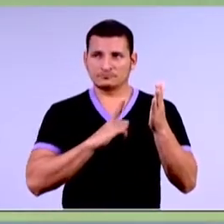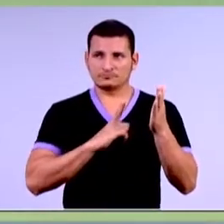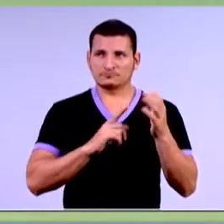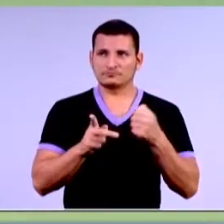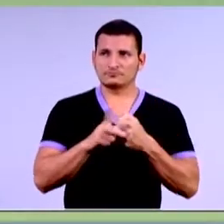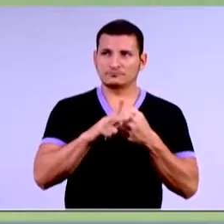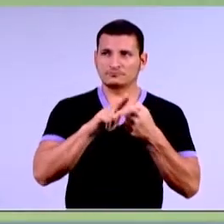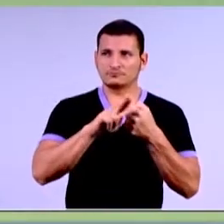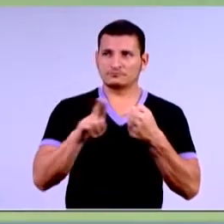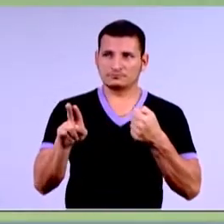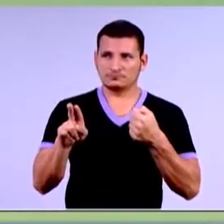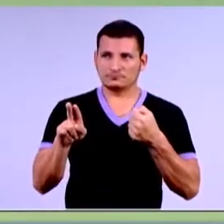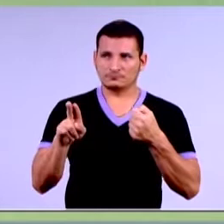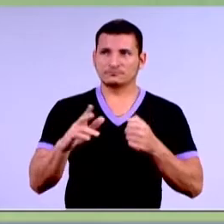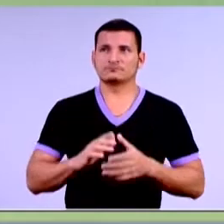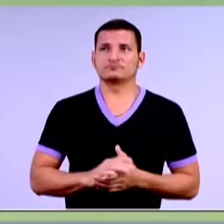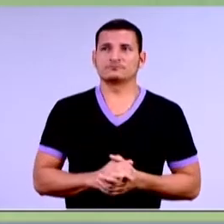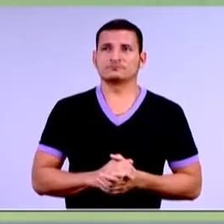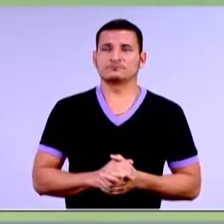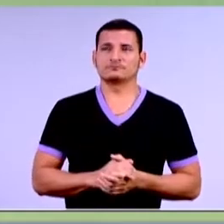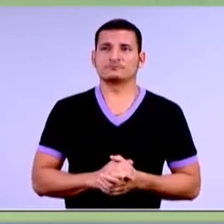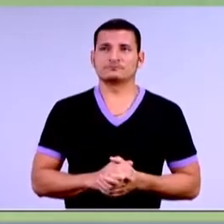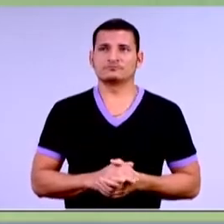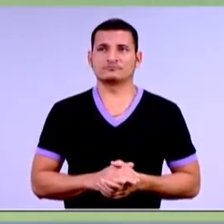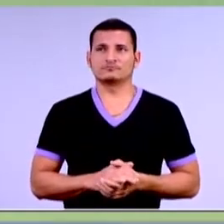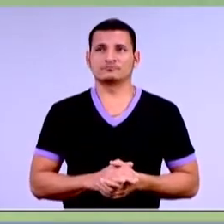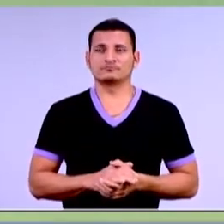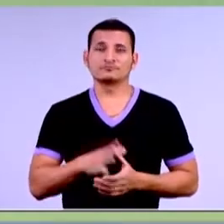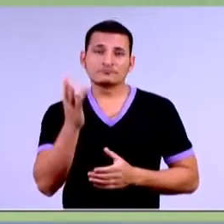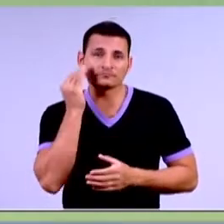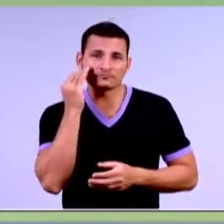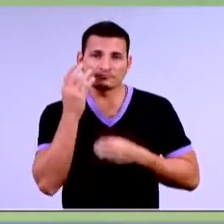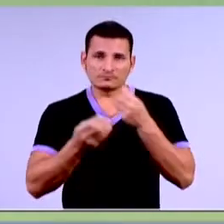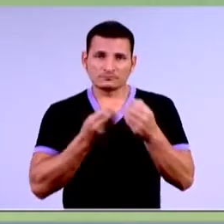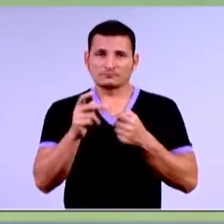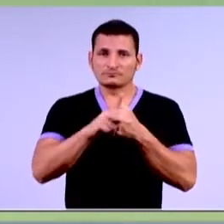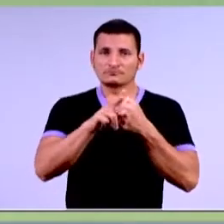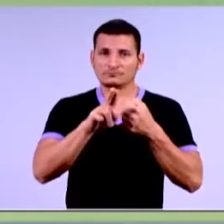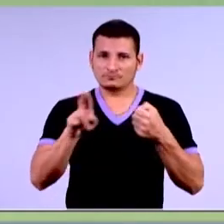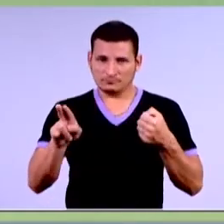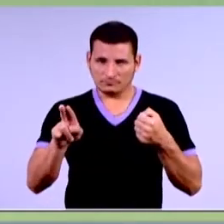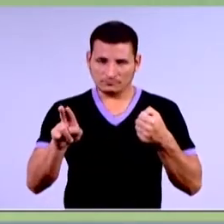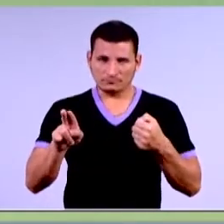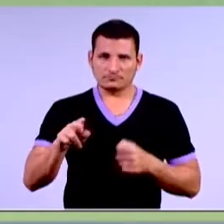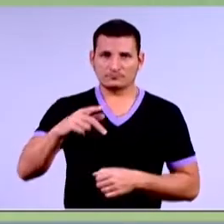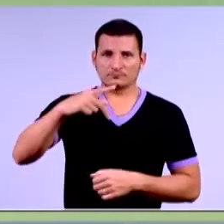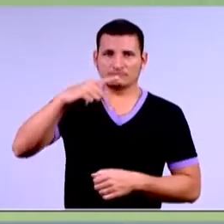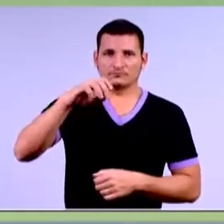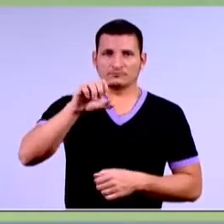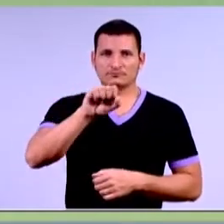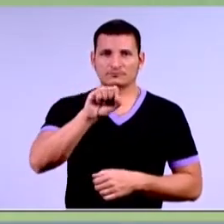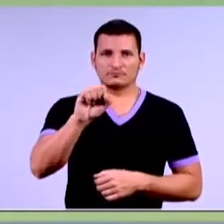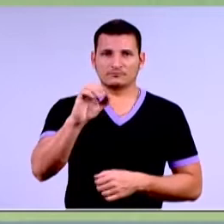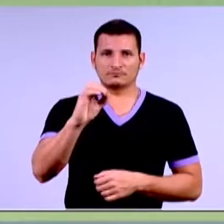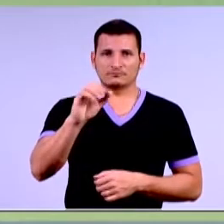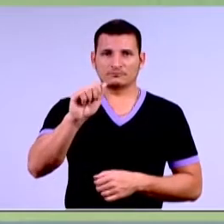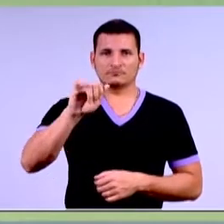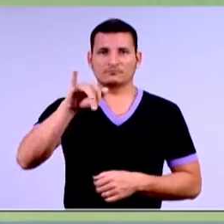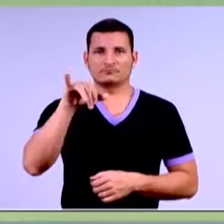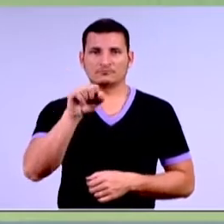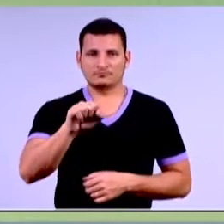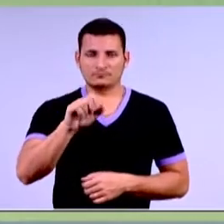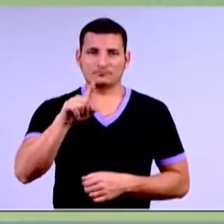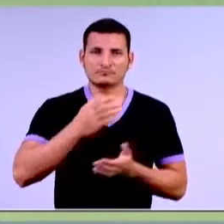aqui e vamos conjugar esses pronomes pessoais porque eles é o início de tudo para que a gente comece